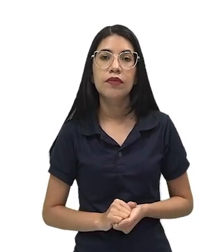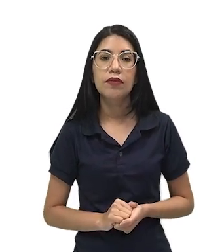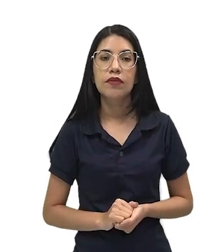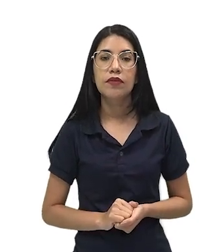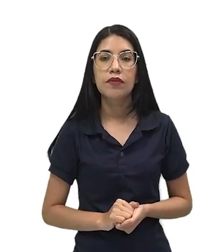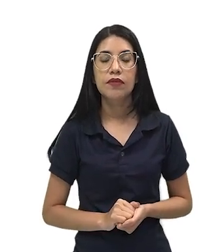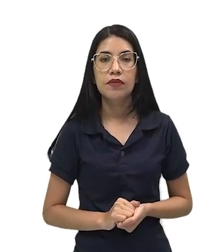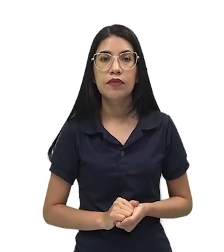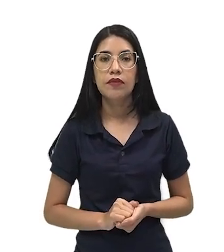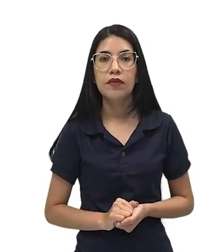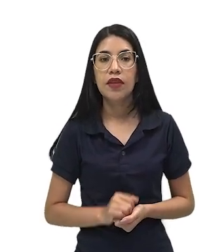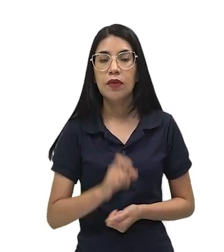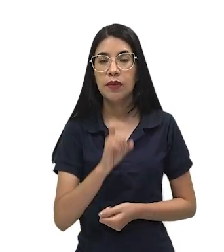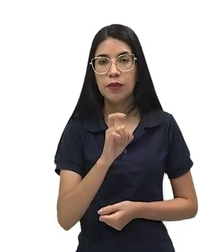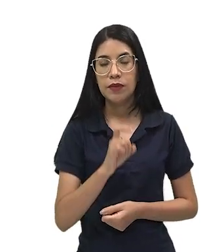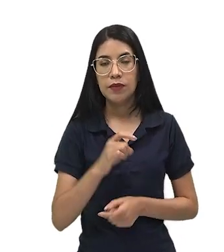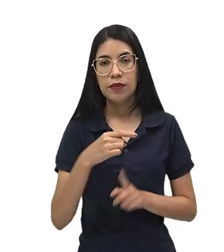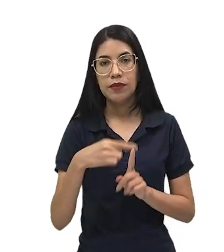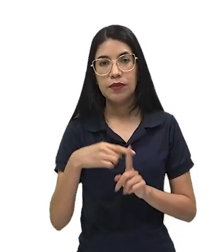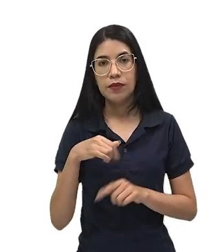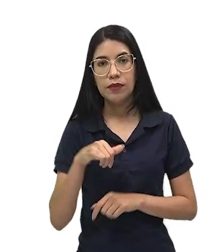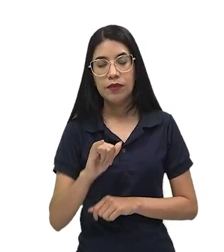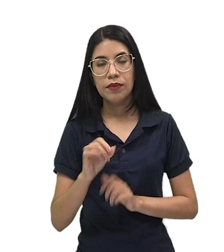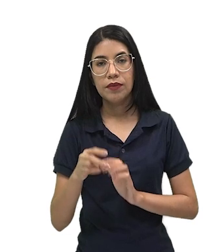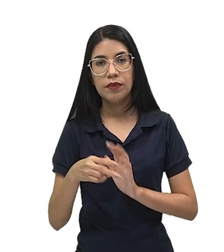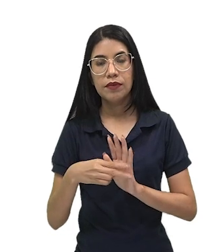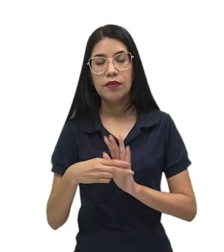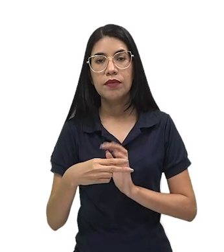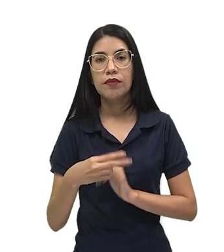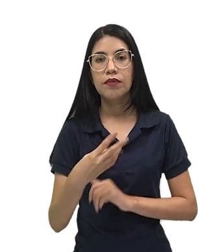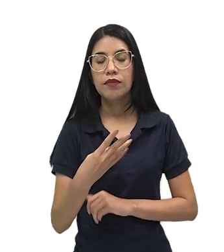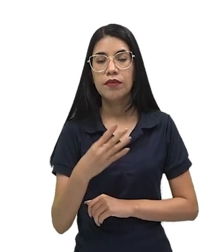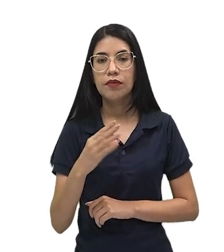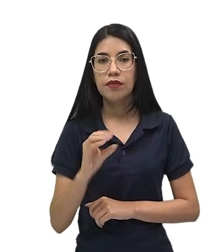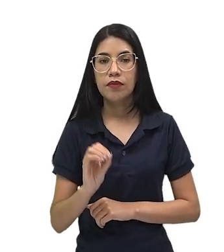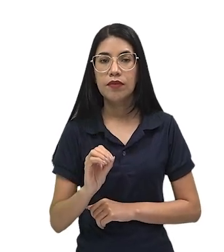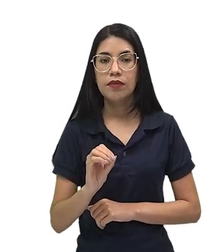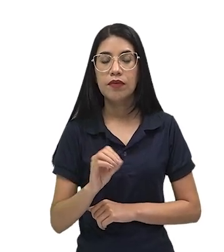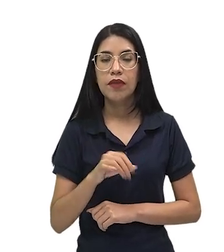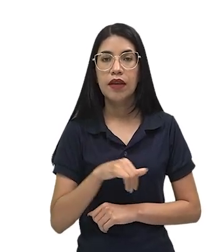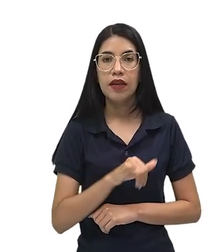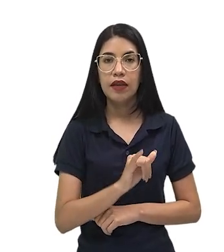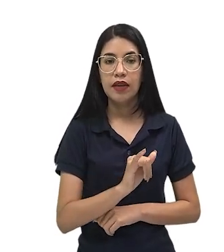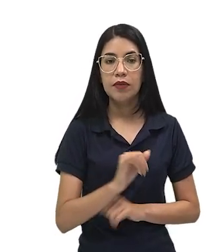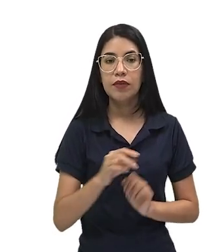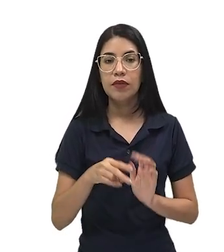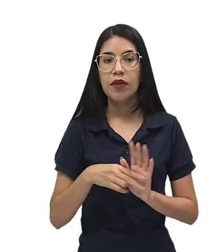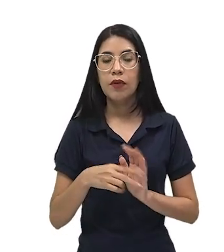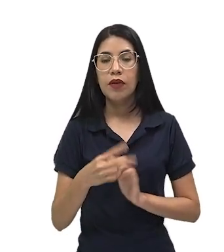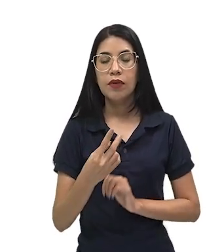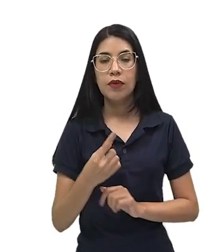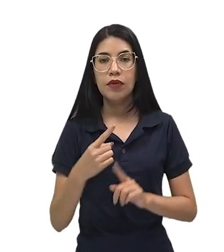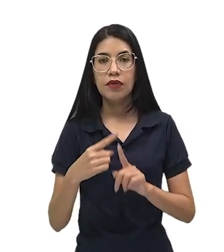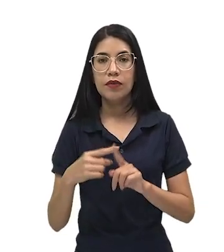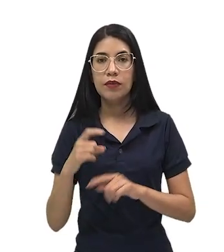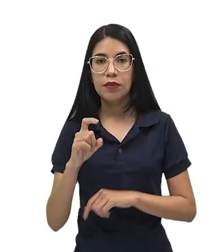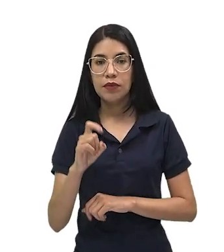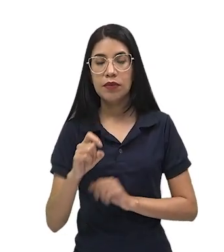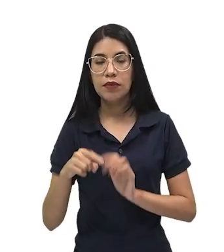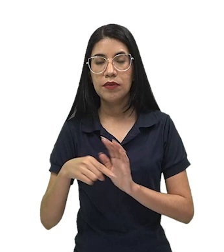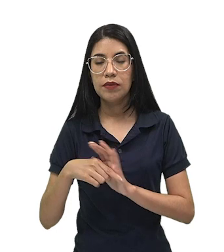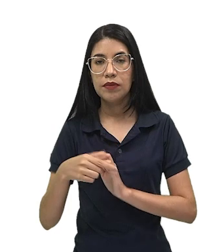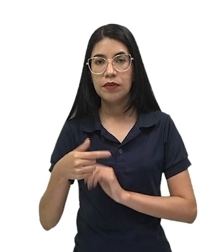X mais y igual a 40. Y é igual a 2, que multiplica x